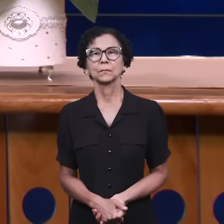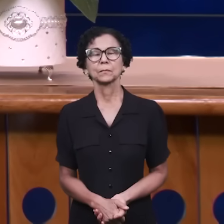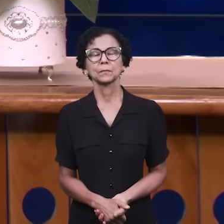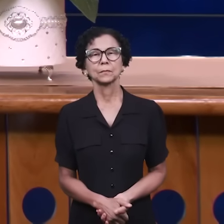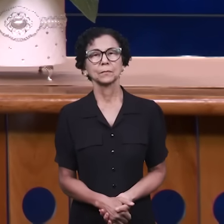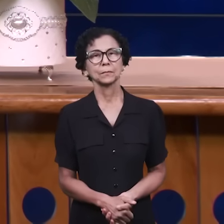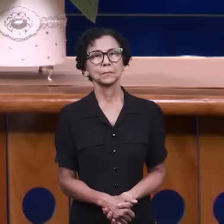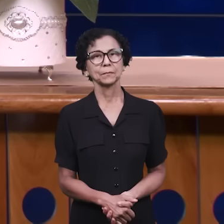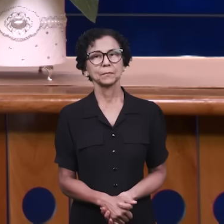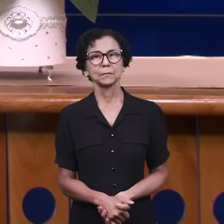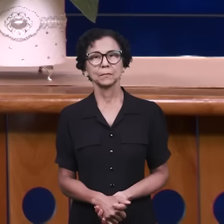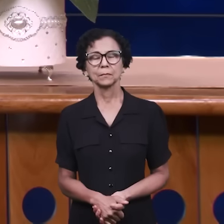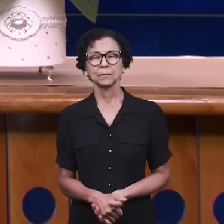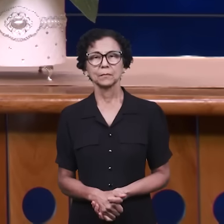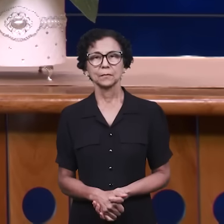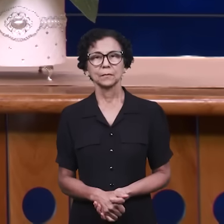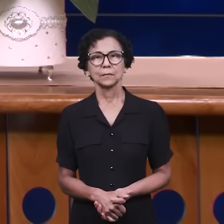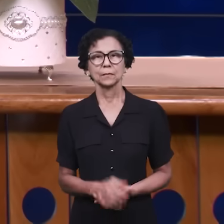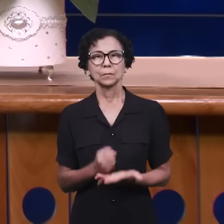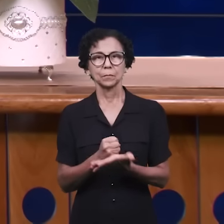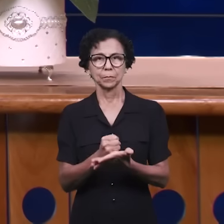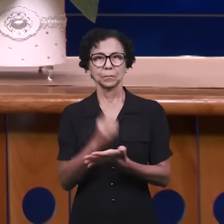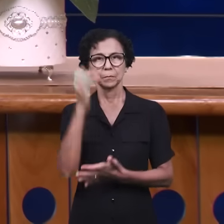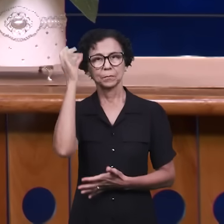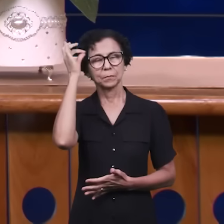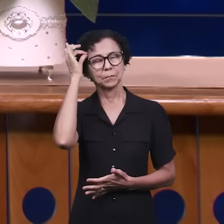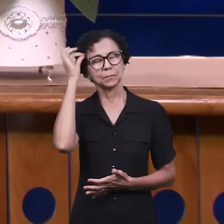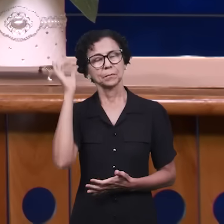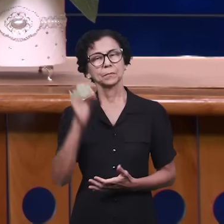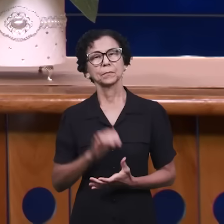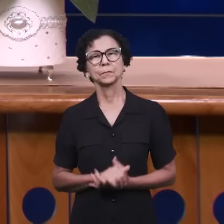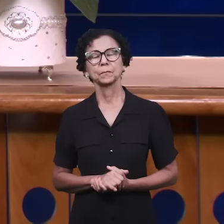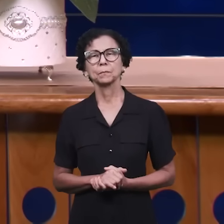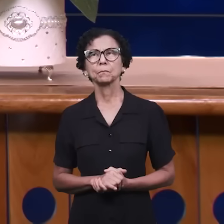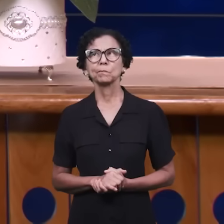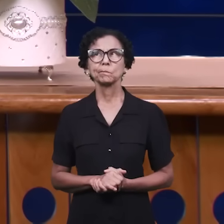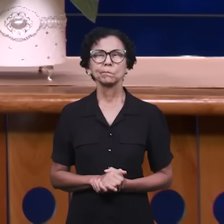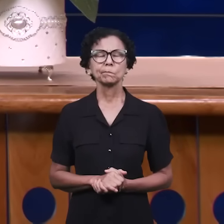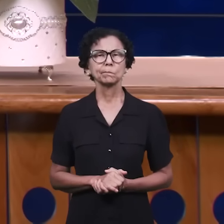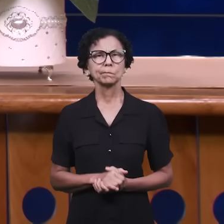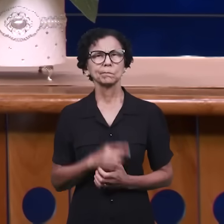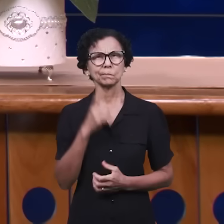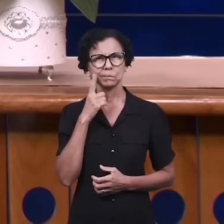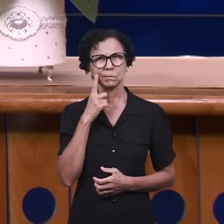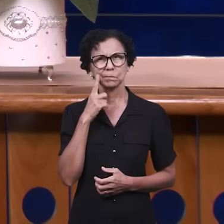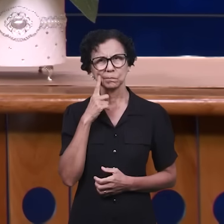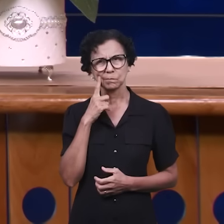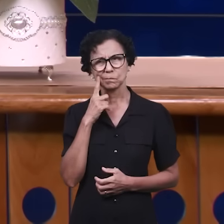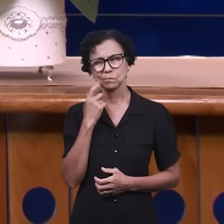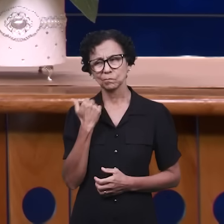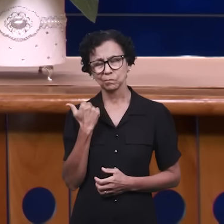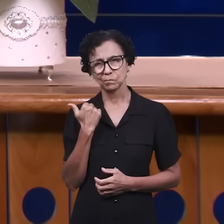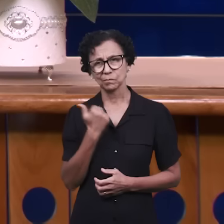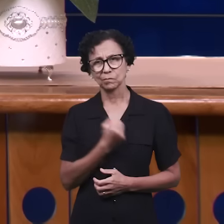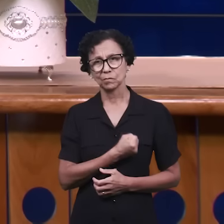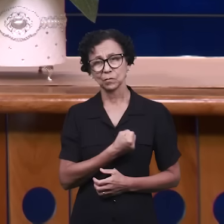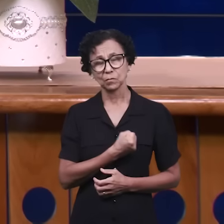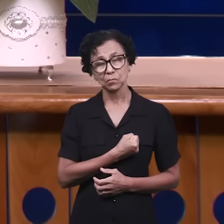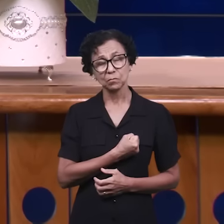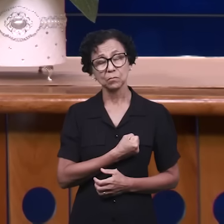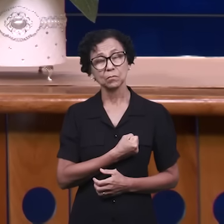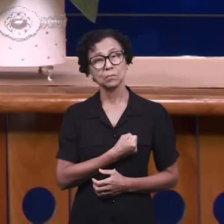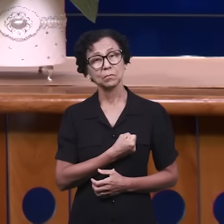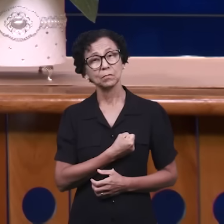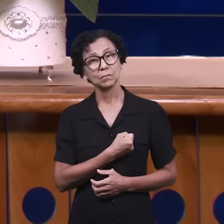0800-707-3076. Esse número é para assistência espiritual. Às vezes você já ouviu esse número, algumas vezes já transmitimos